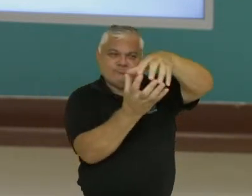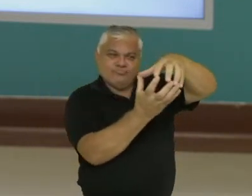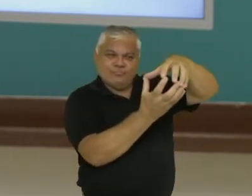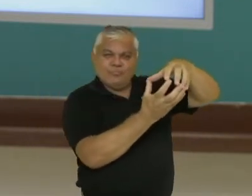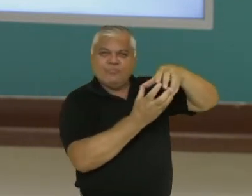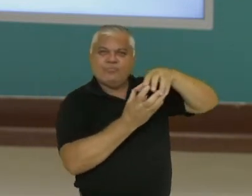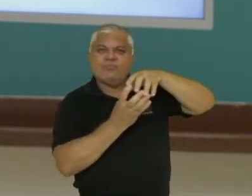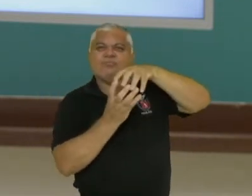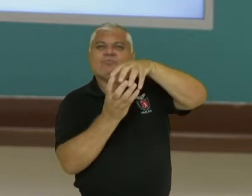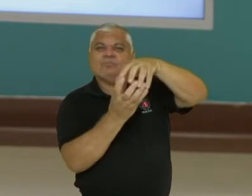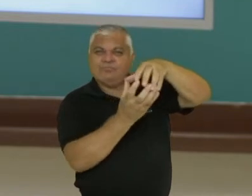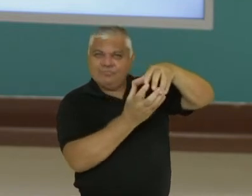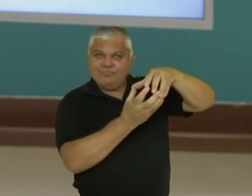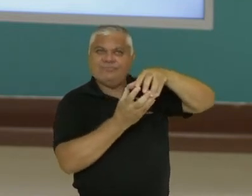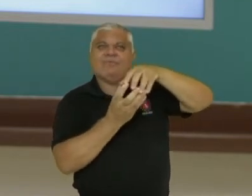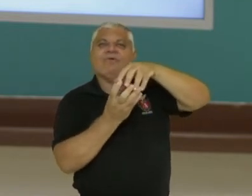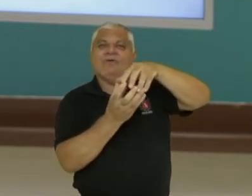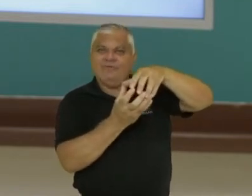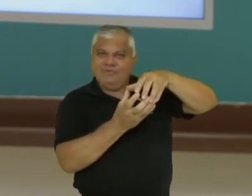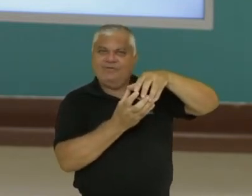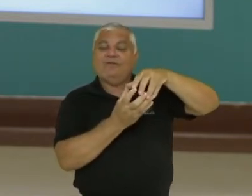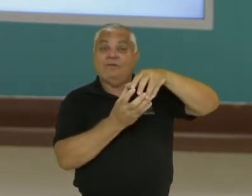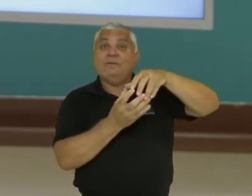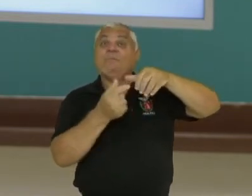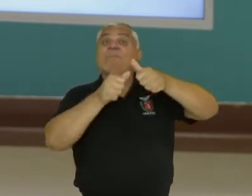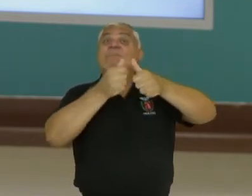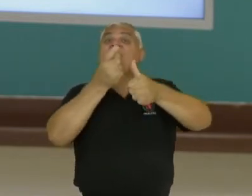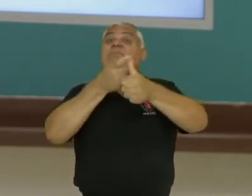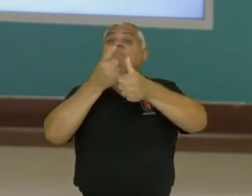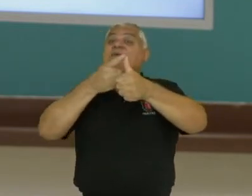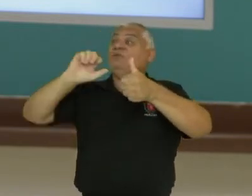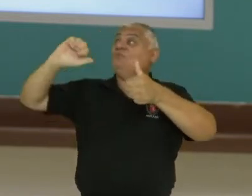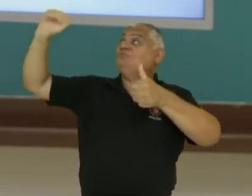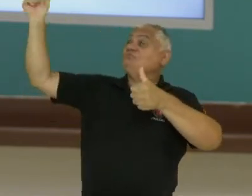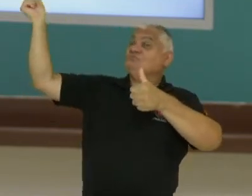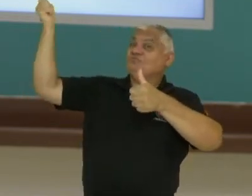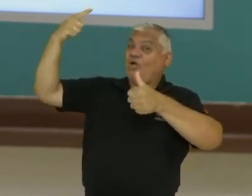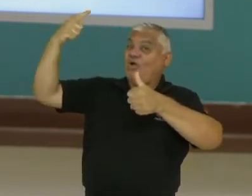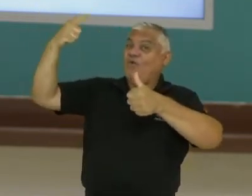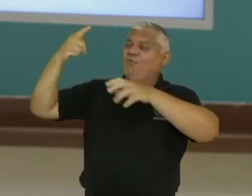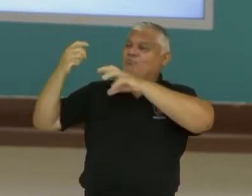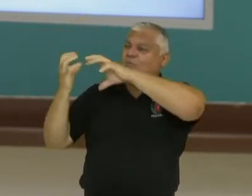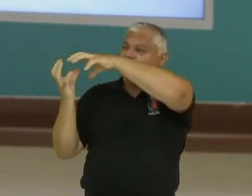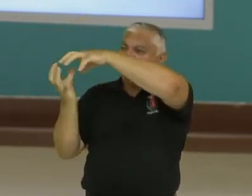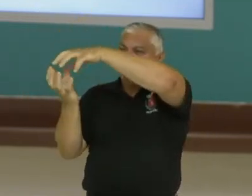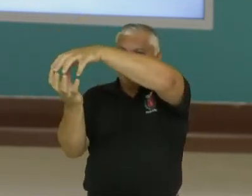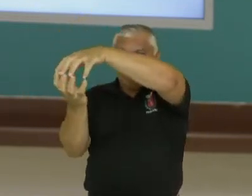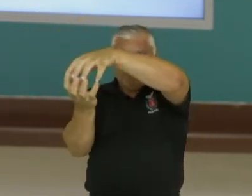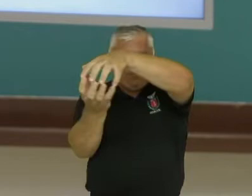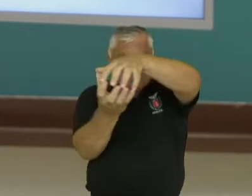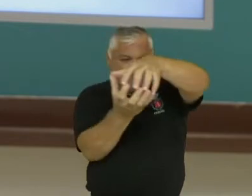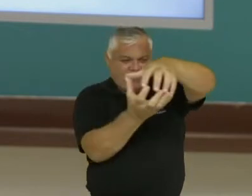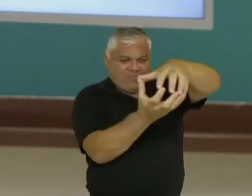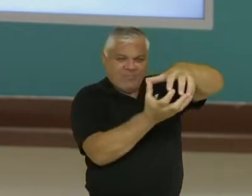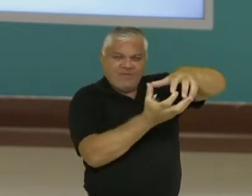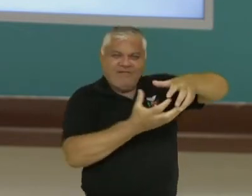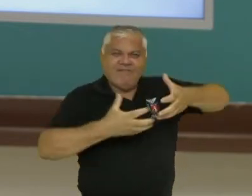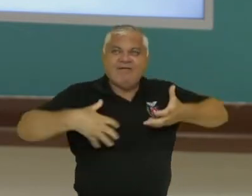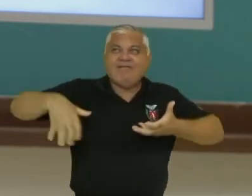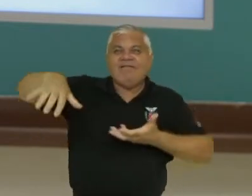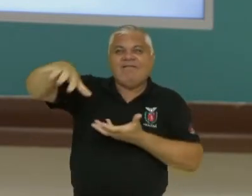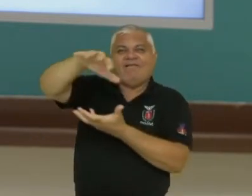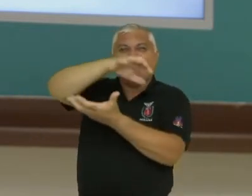outra, formando o nosso Sol, os planetas e outros corpos que nós encontramos no nosso Sistema